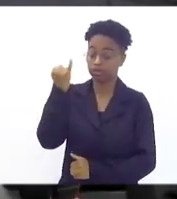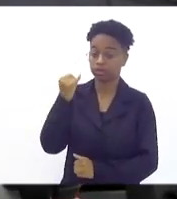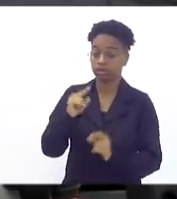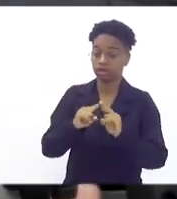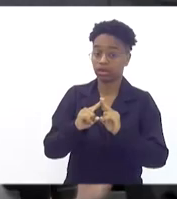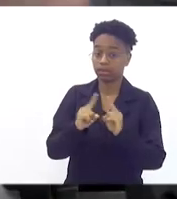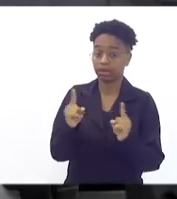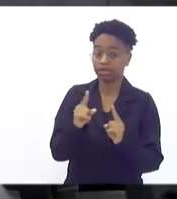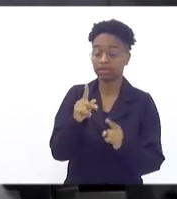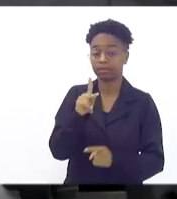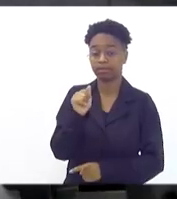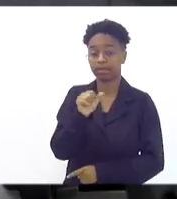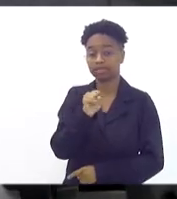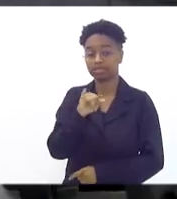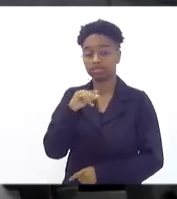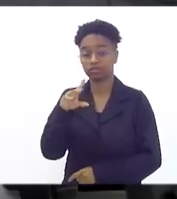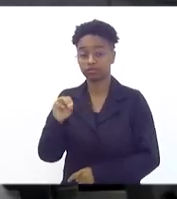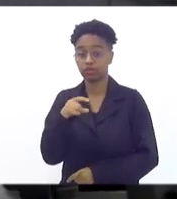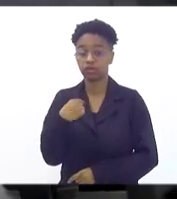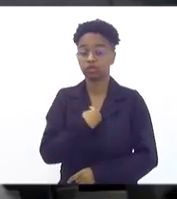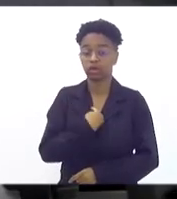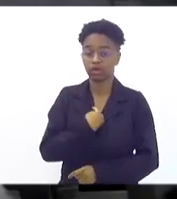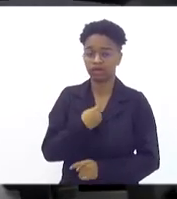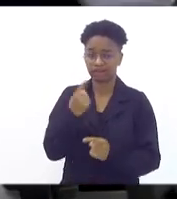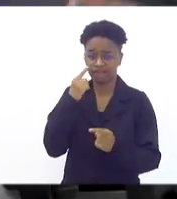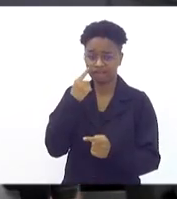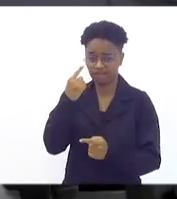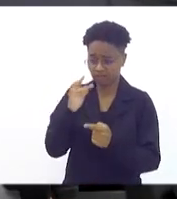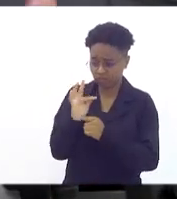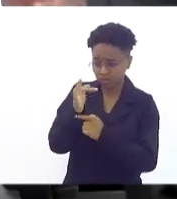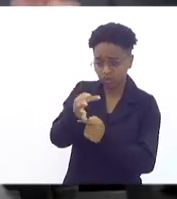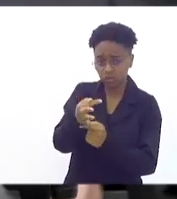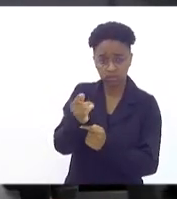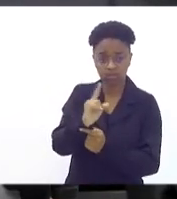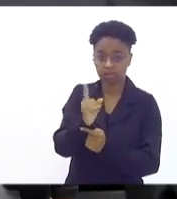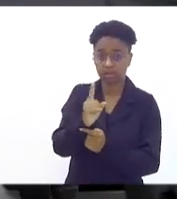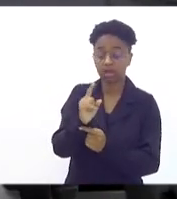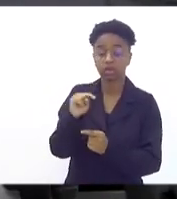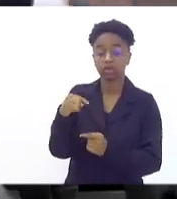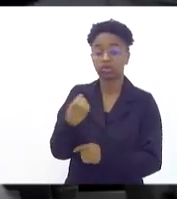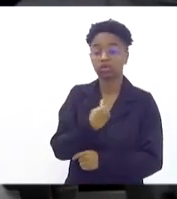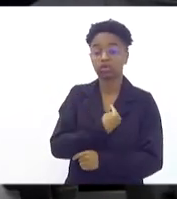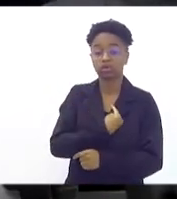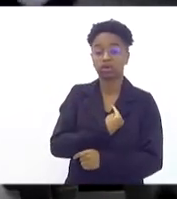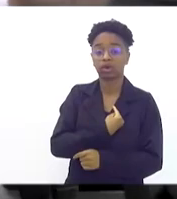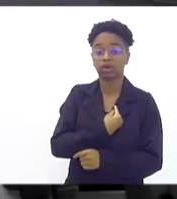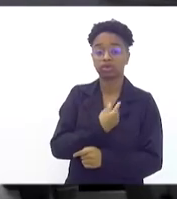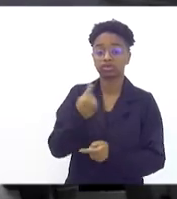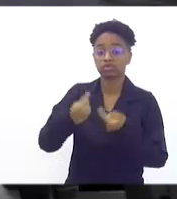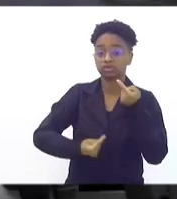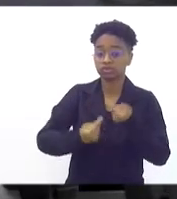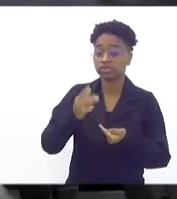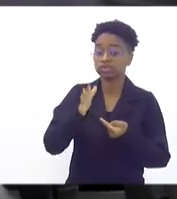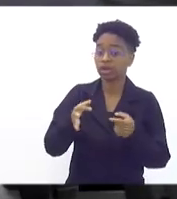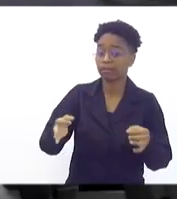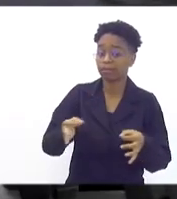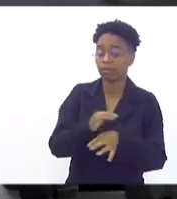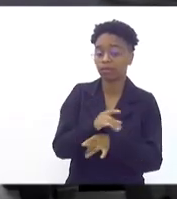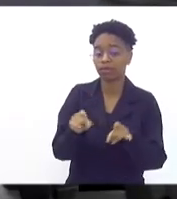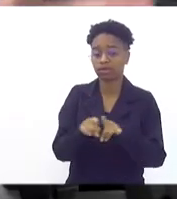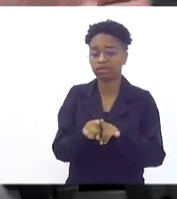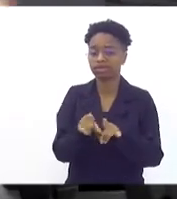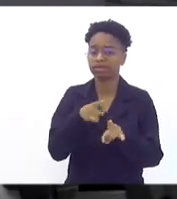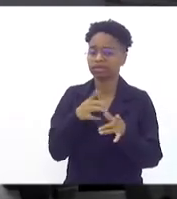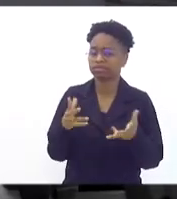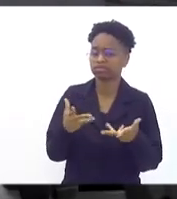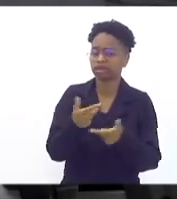se você passivo nós não vamos olhar o para frente o passivo vai estar estabelecido vai ser discutido e tem excelentes